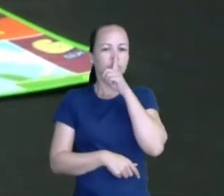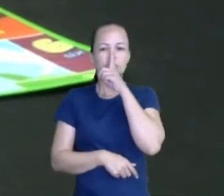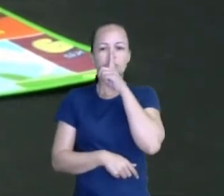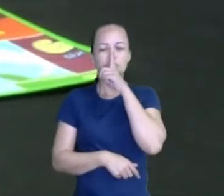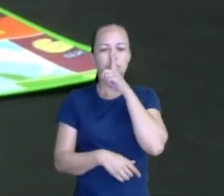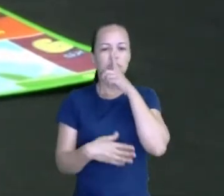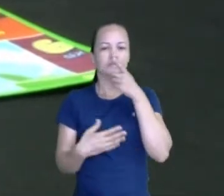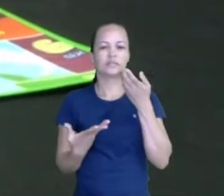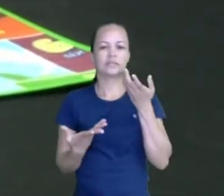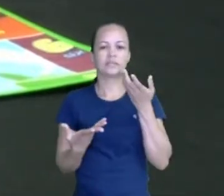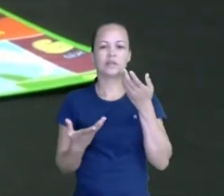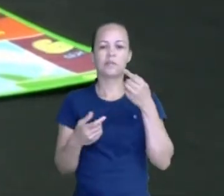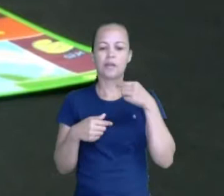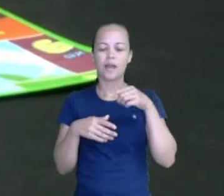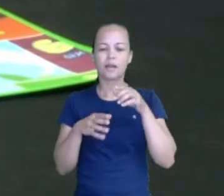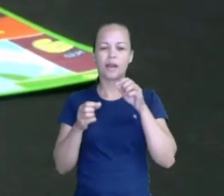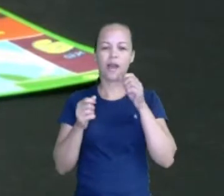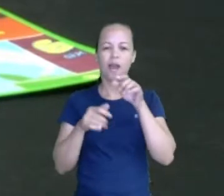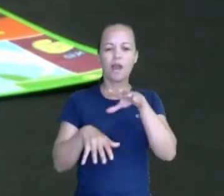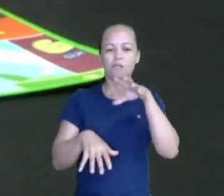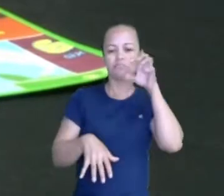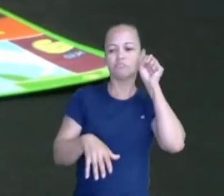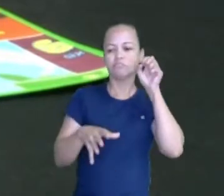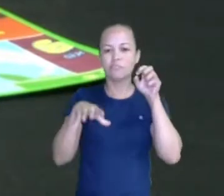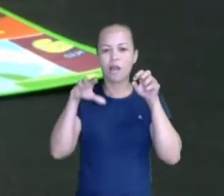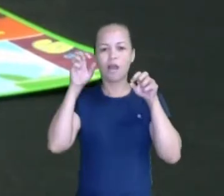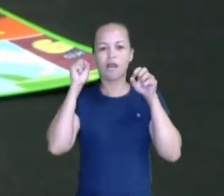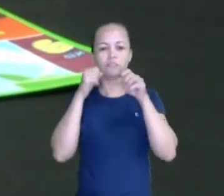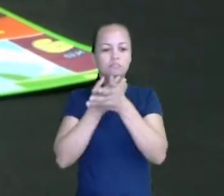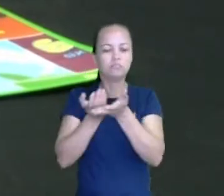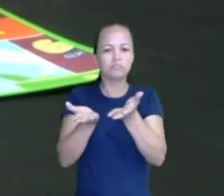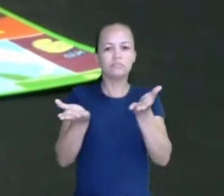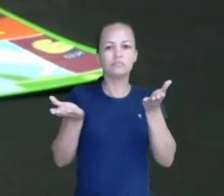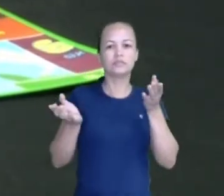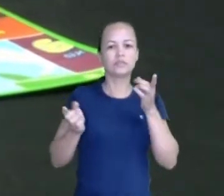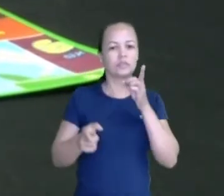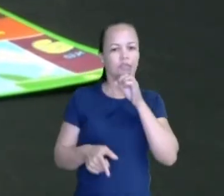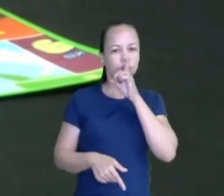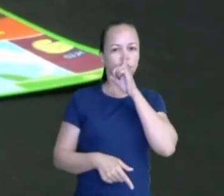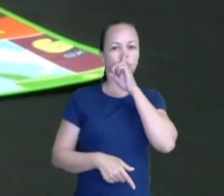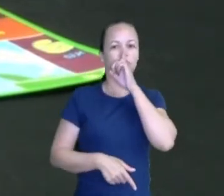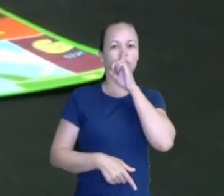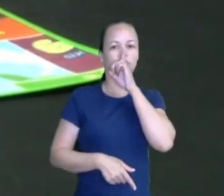silêncio para todos poder ouvir.